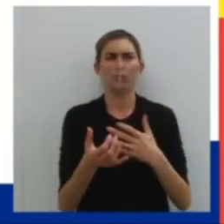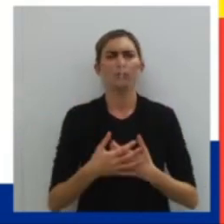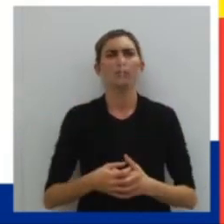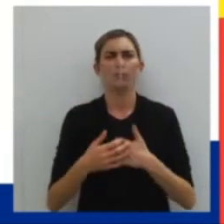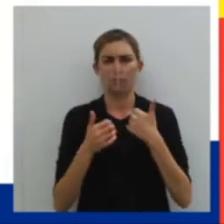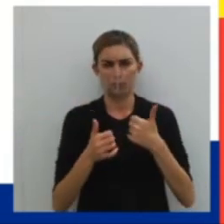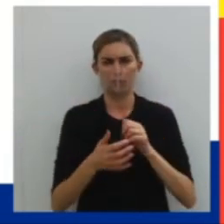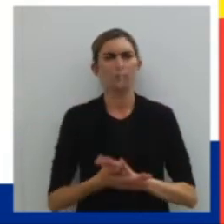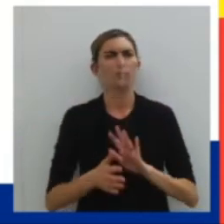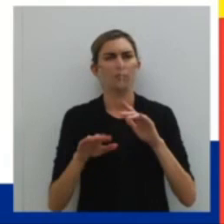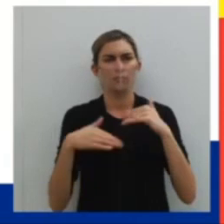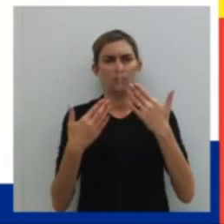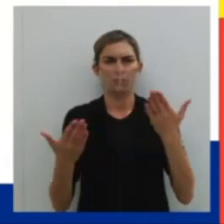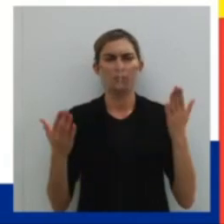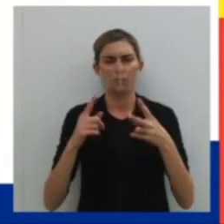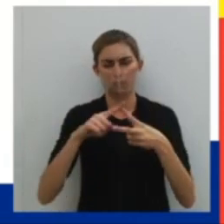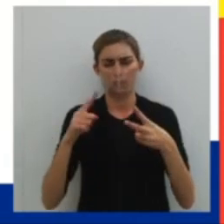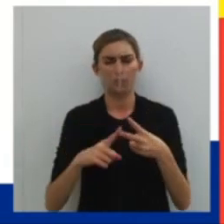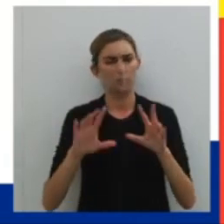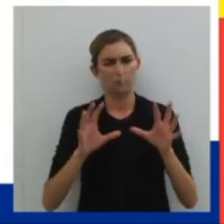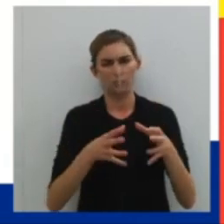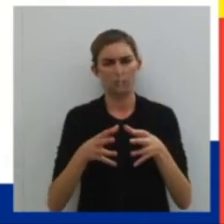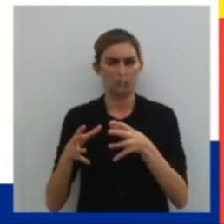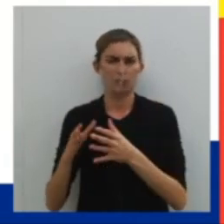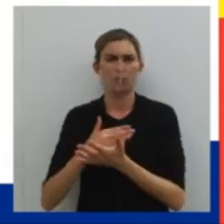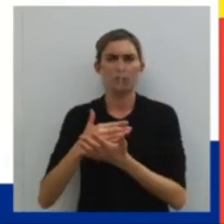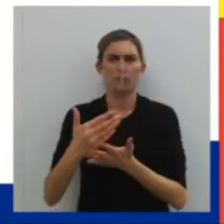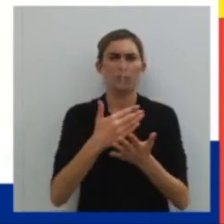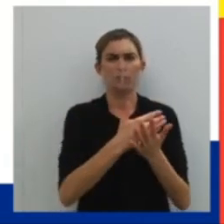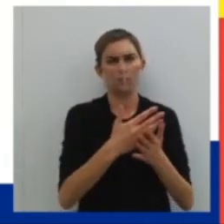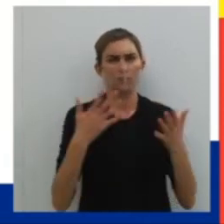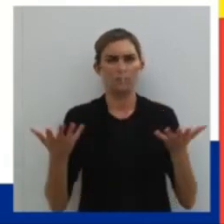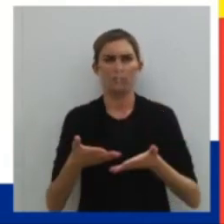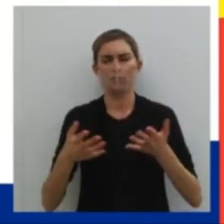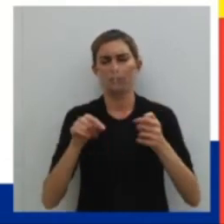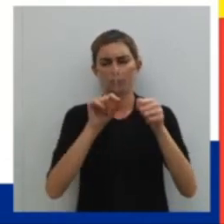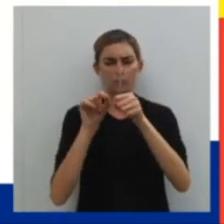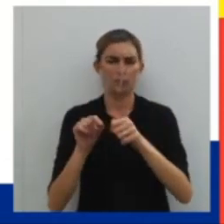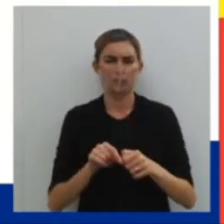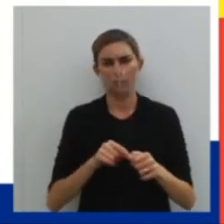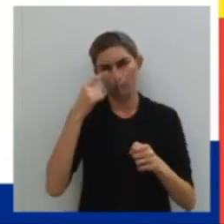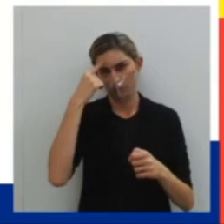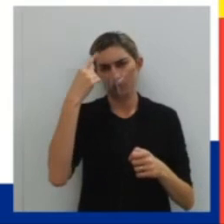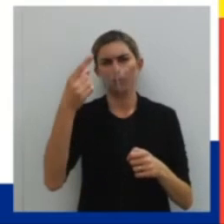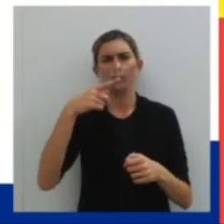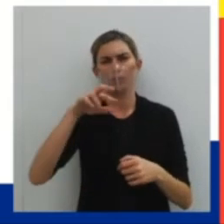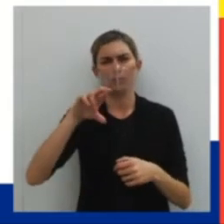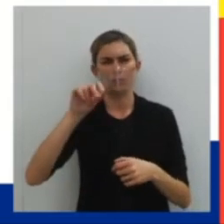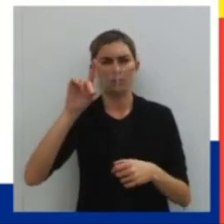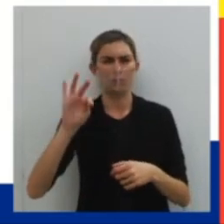6, beleza? Considerando dois conjuntos iniciais, a gente agora vai construir a ideia do